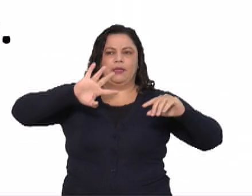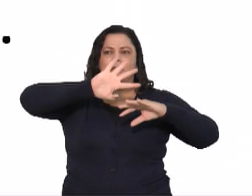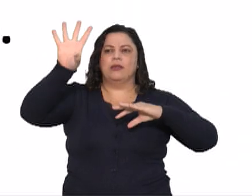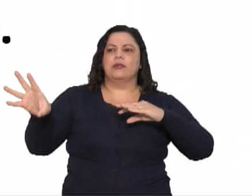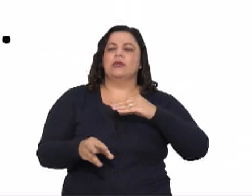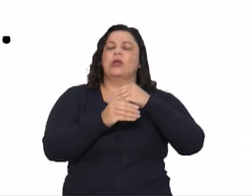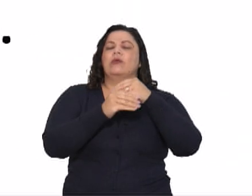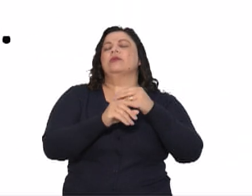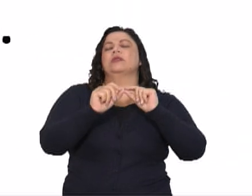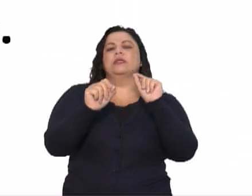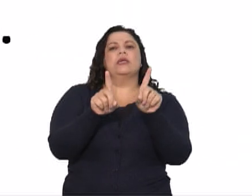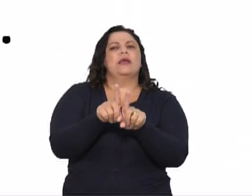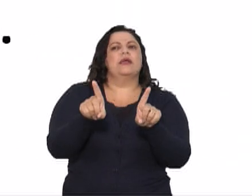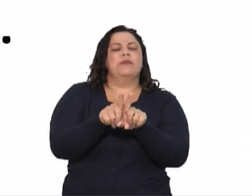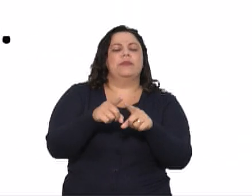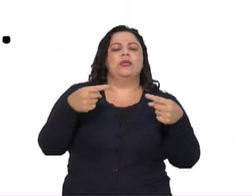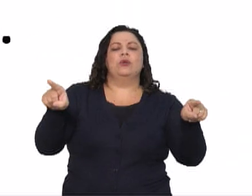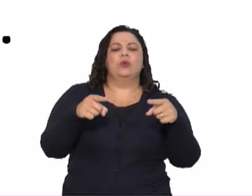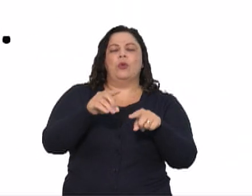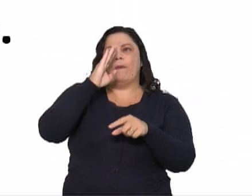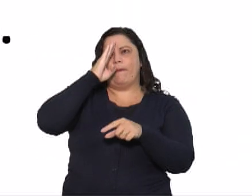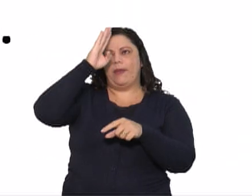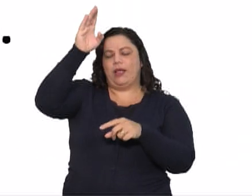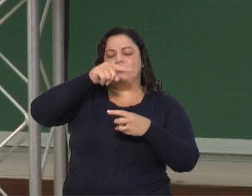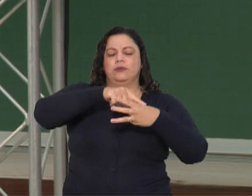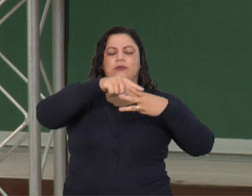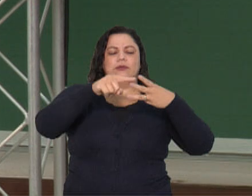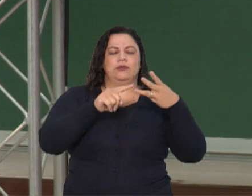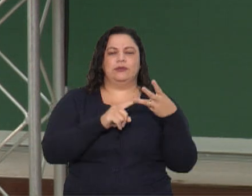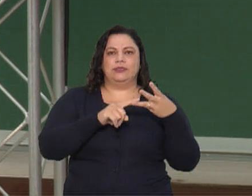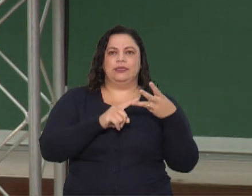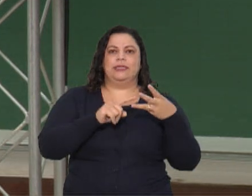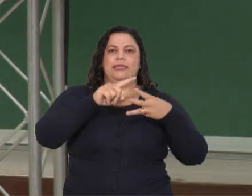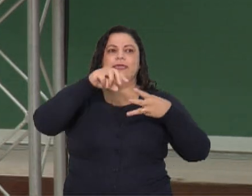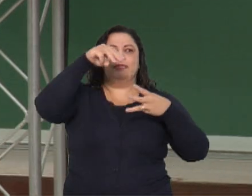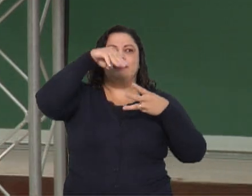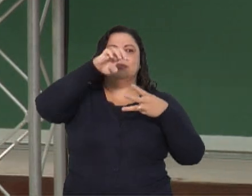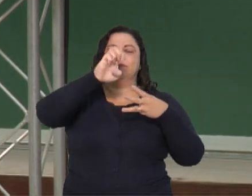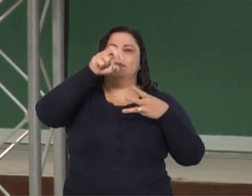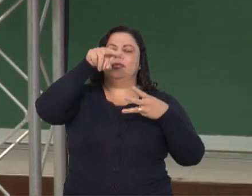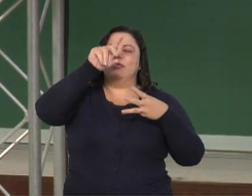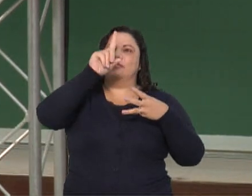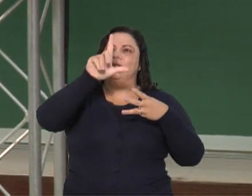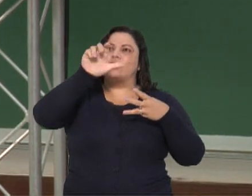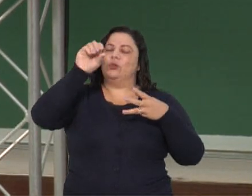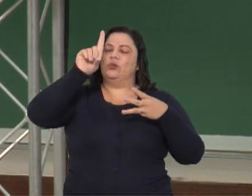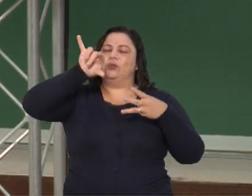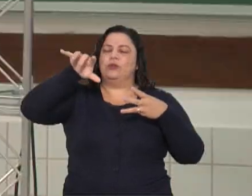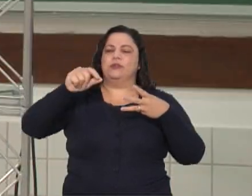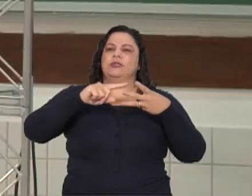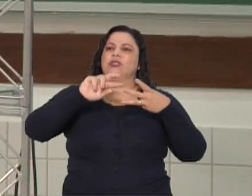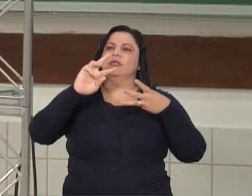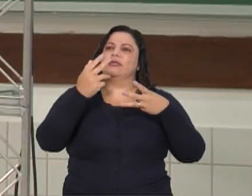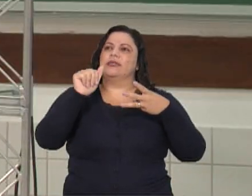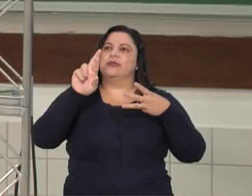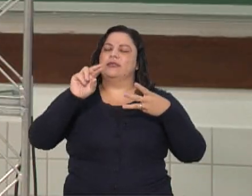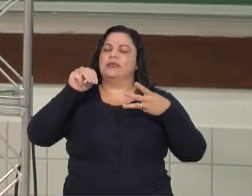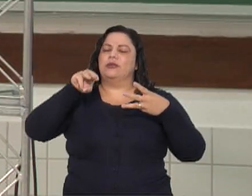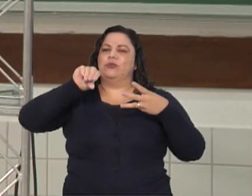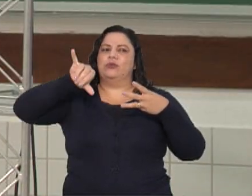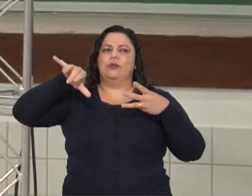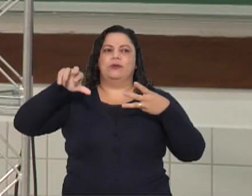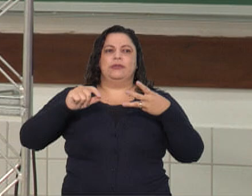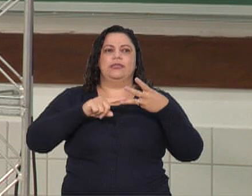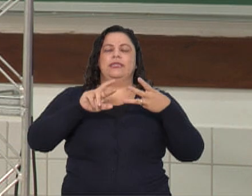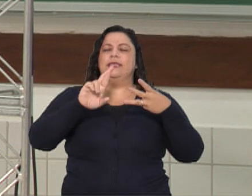da música são melodia, harmonia e ritmo. Na aula que vem a gente vai ver outros elementos. Então eu quero agradecer